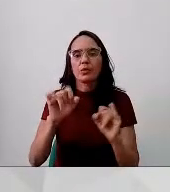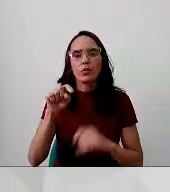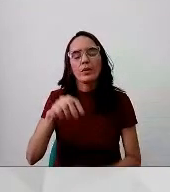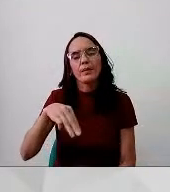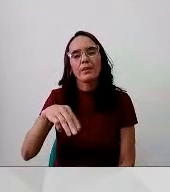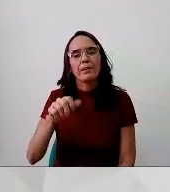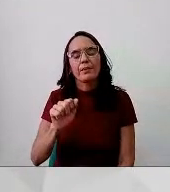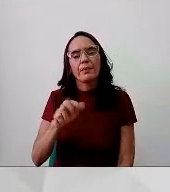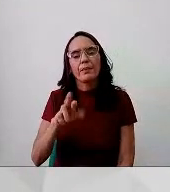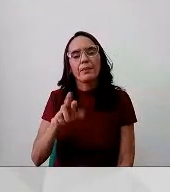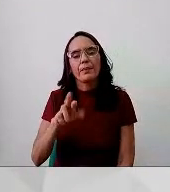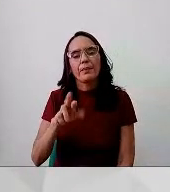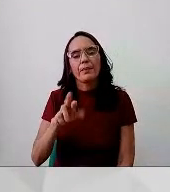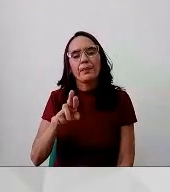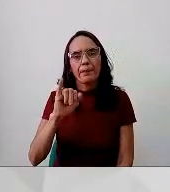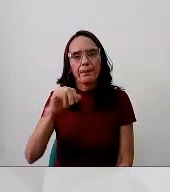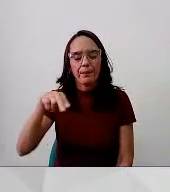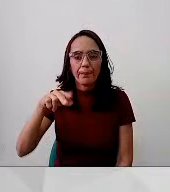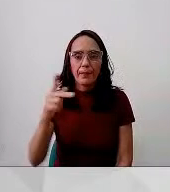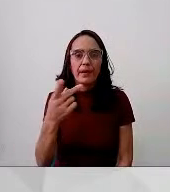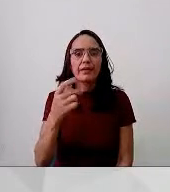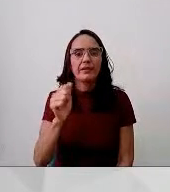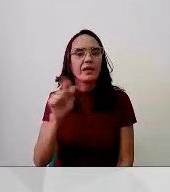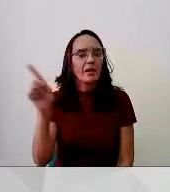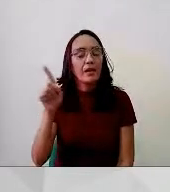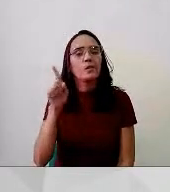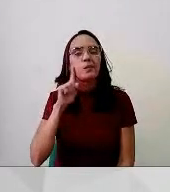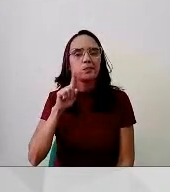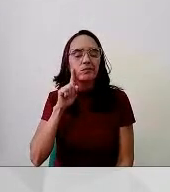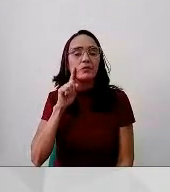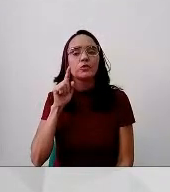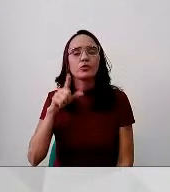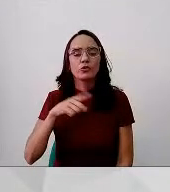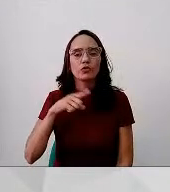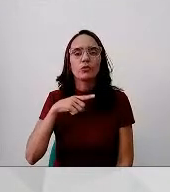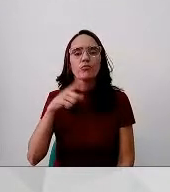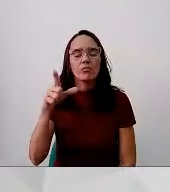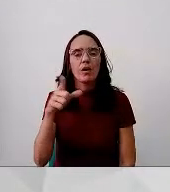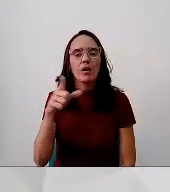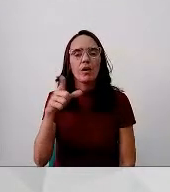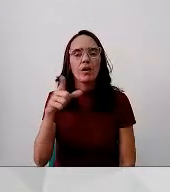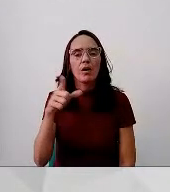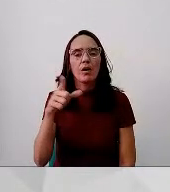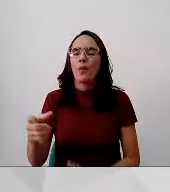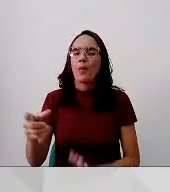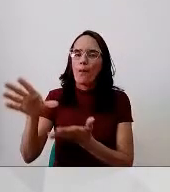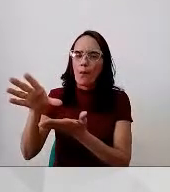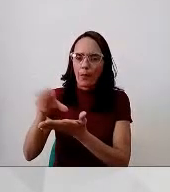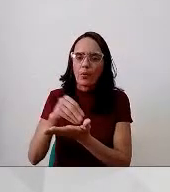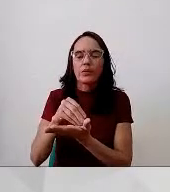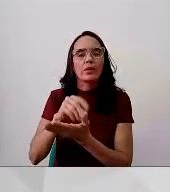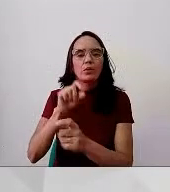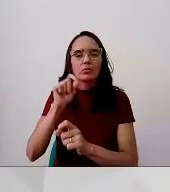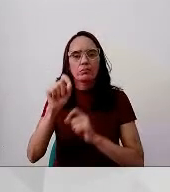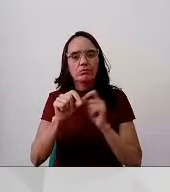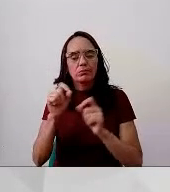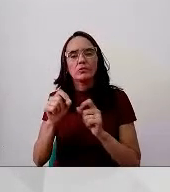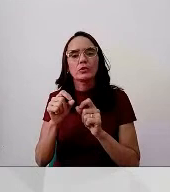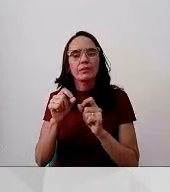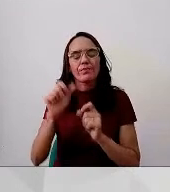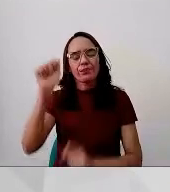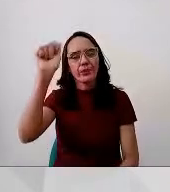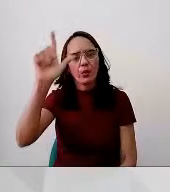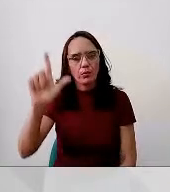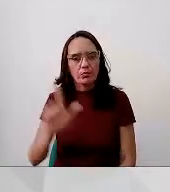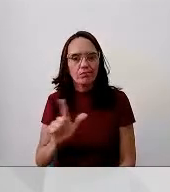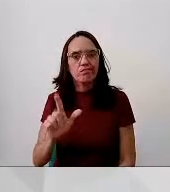modelo Perceptron, né, que é um modelo de rede neural artificial com um algoritmo de aprendizado que